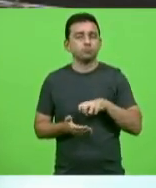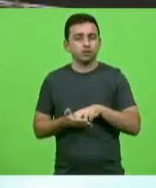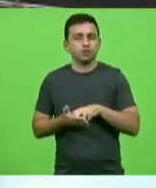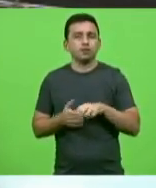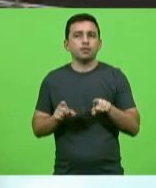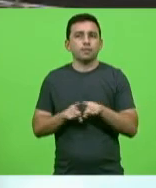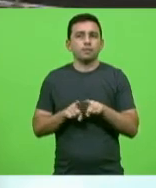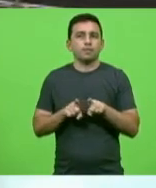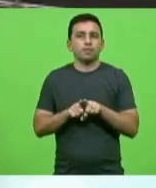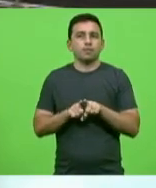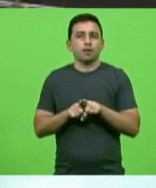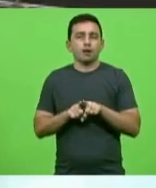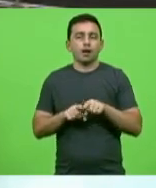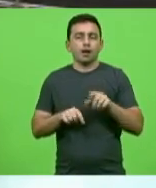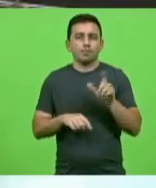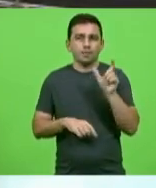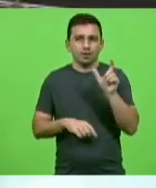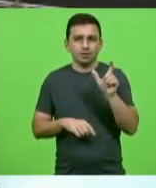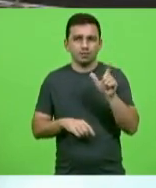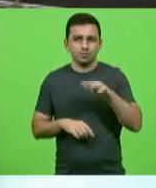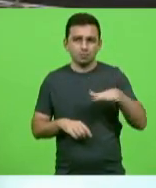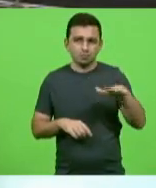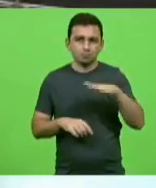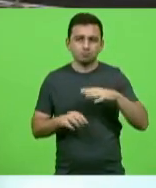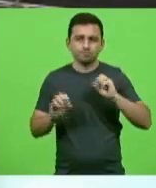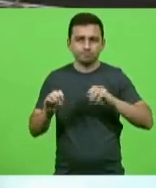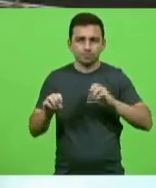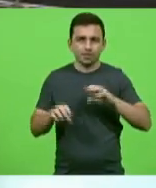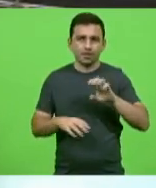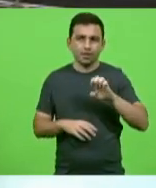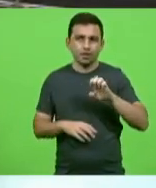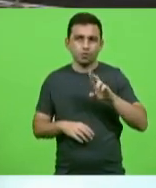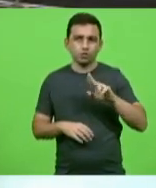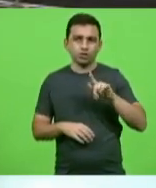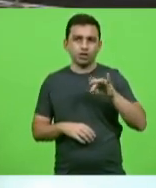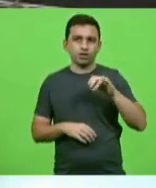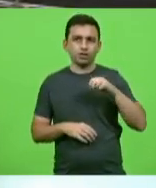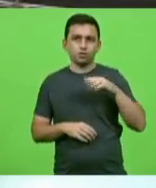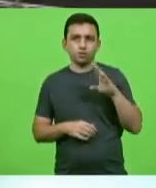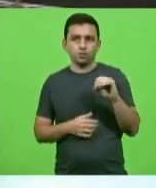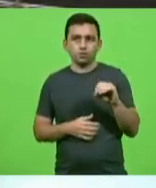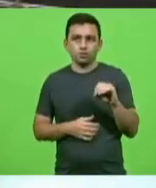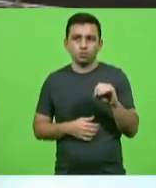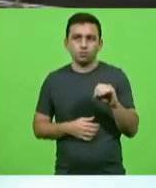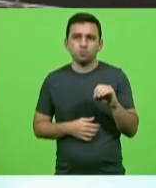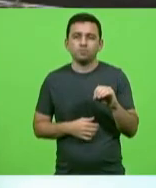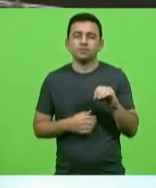nas palavras do treinador Eugênio pacelli